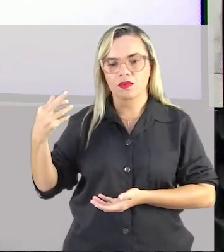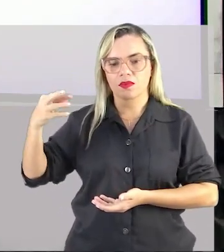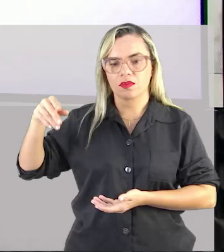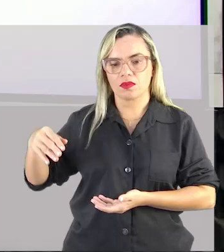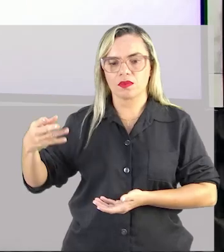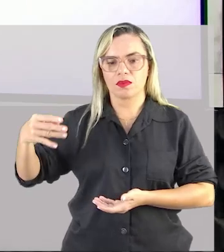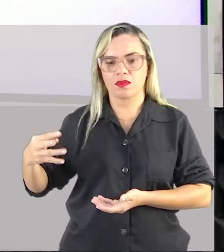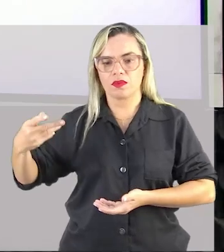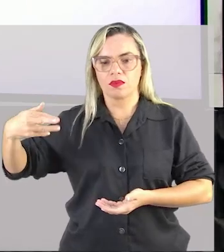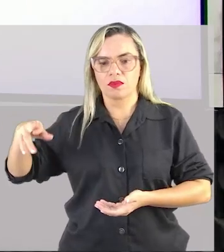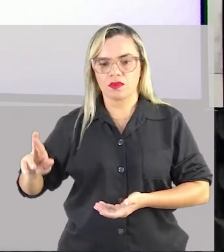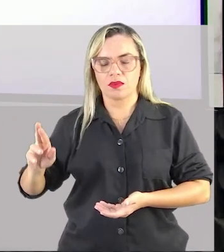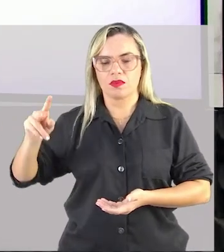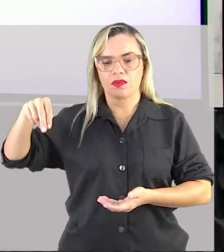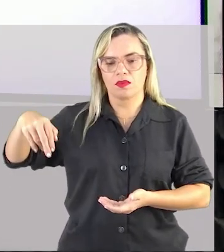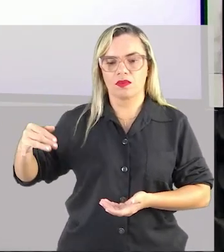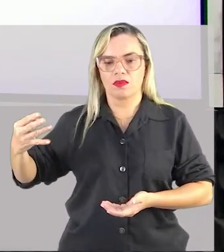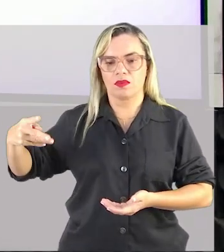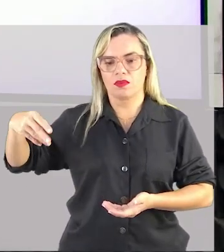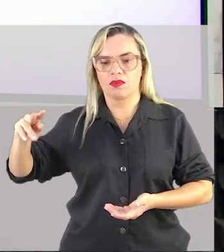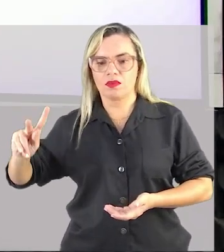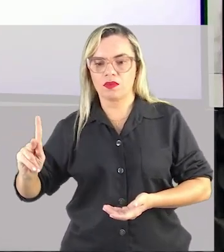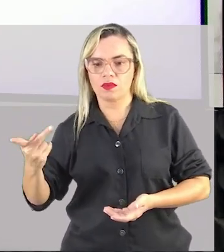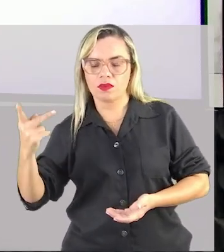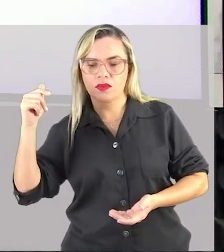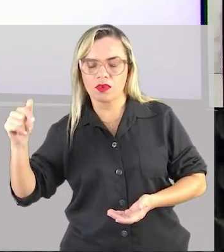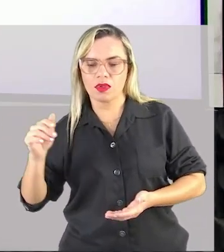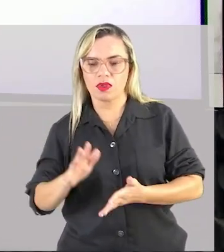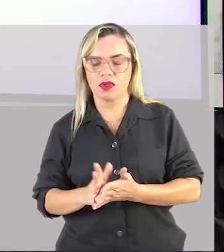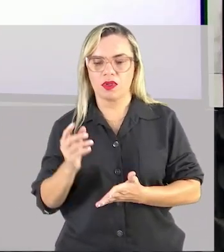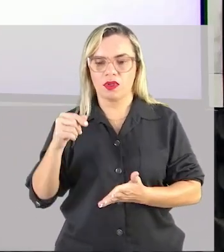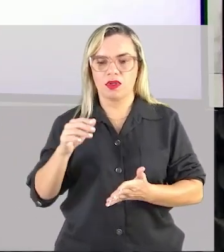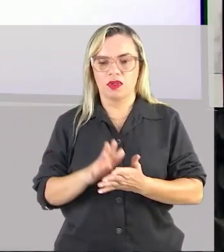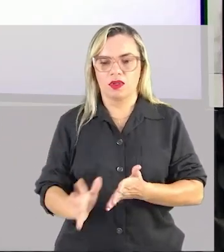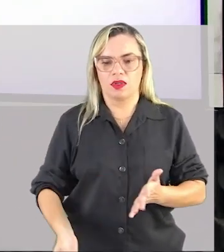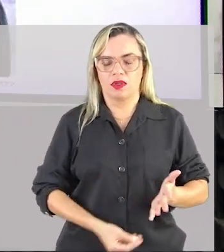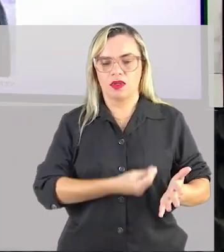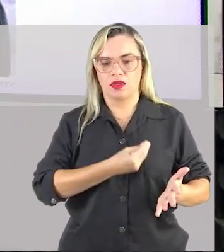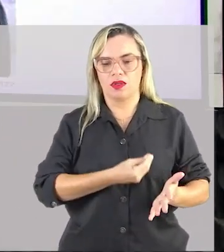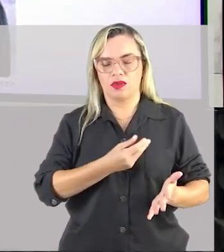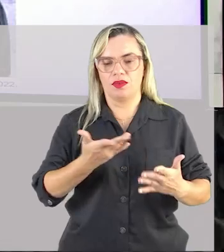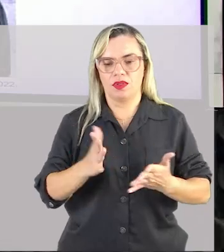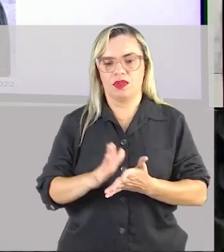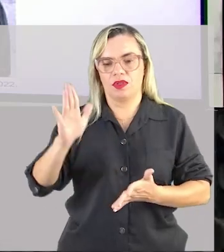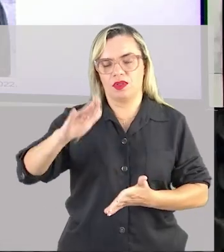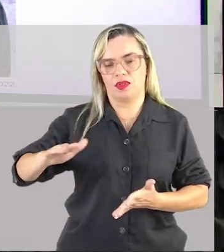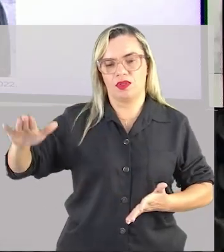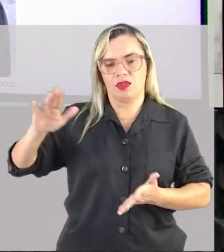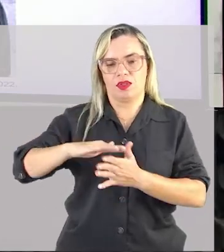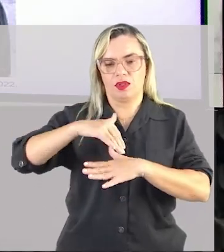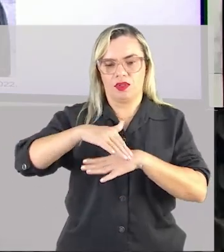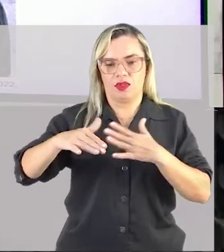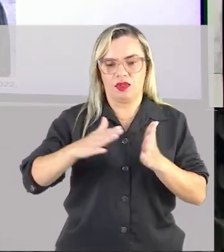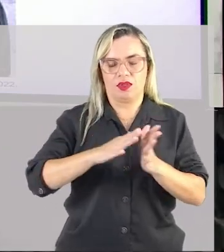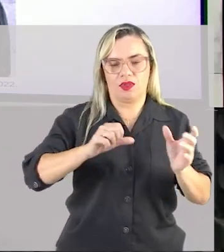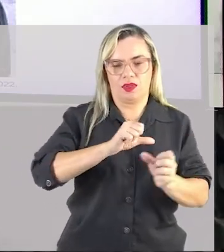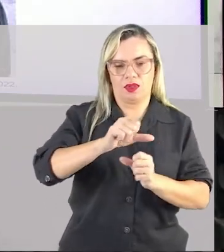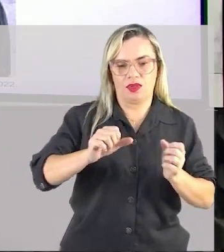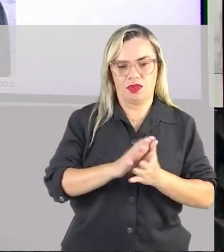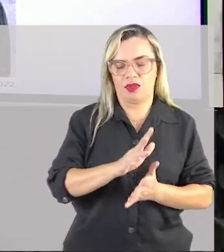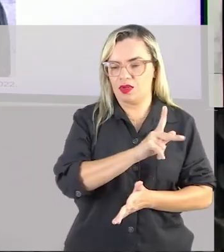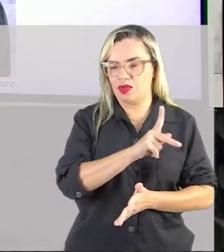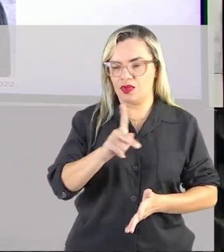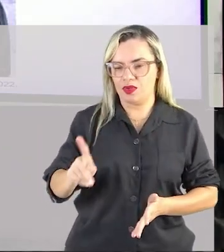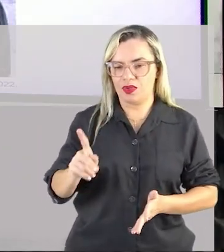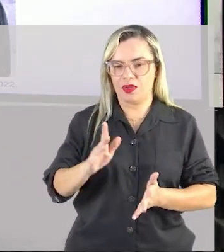na cena e se interessa pelo pequeno Shan e tudo muda. Vamos olhar aqui, ó. Professor analisando o garoto